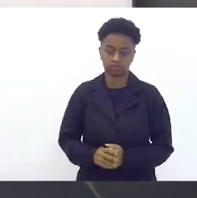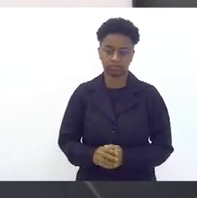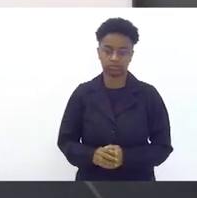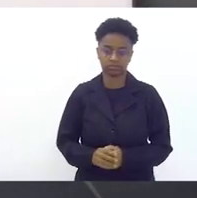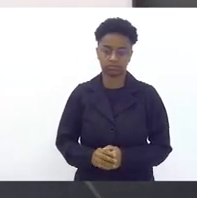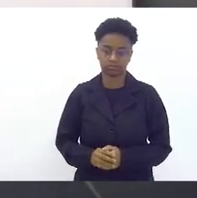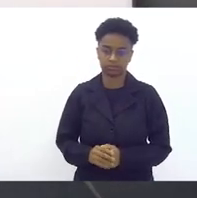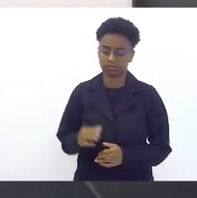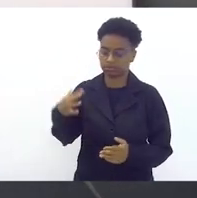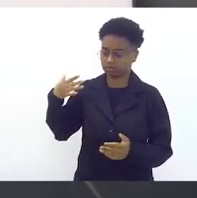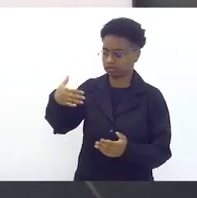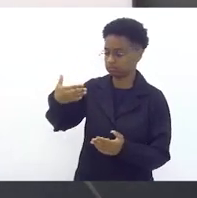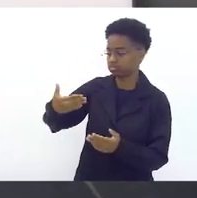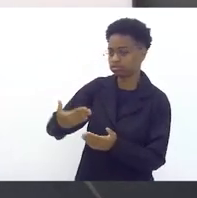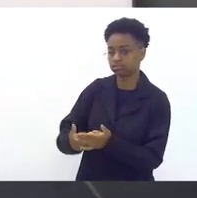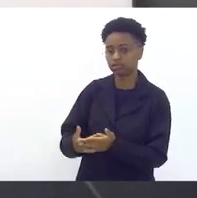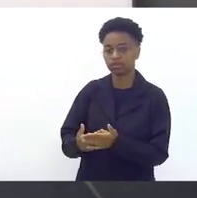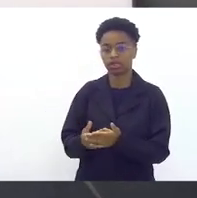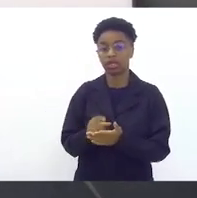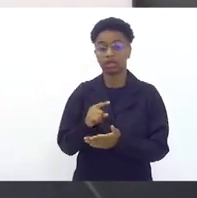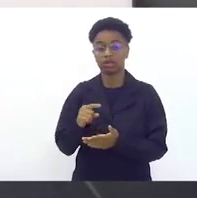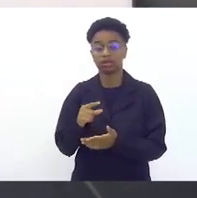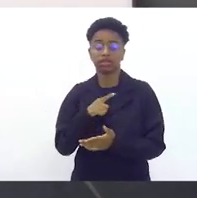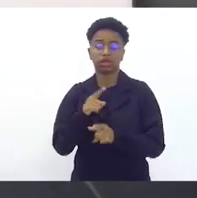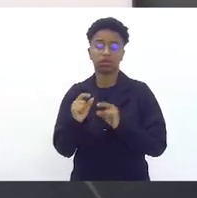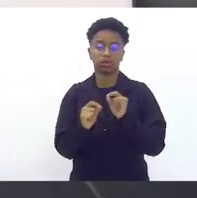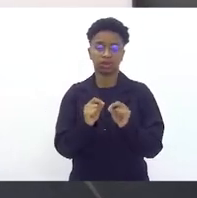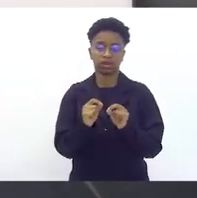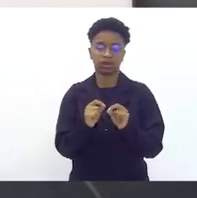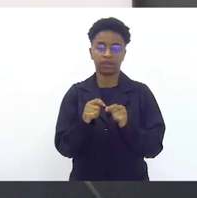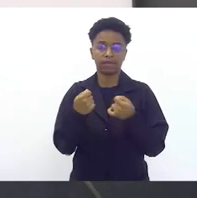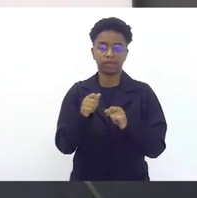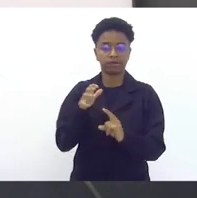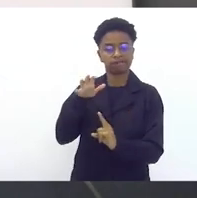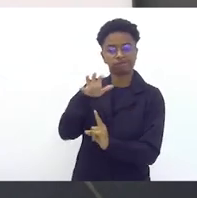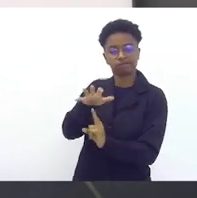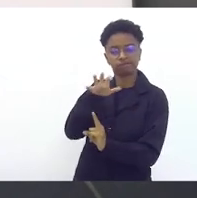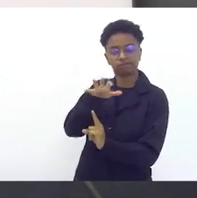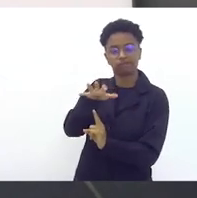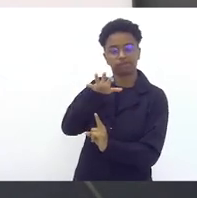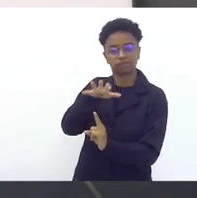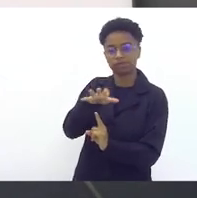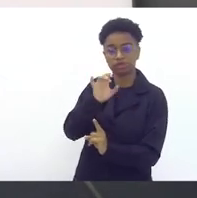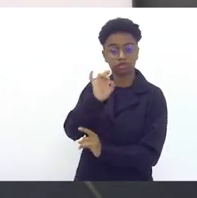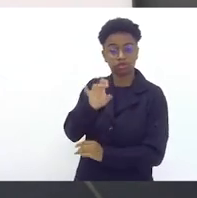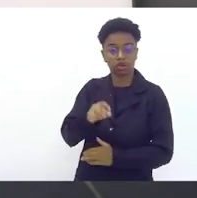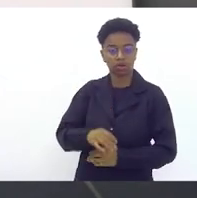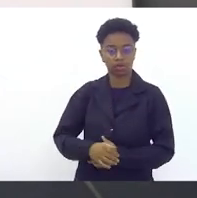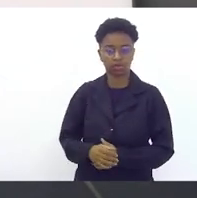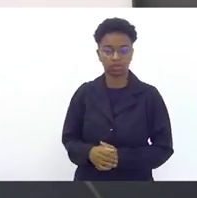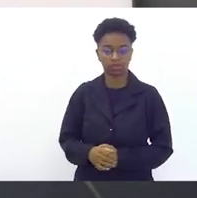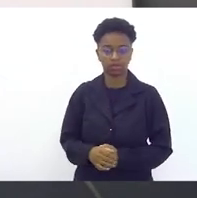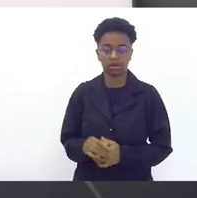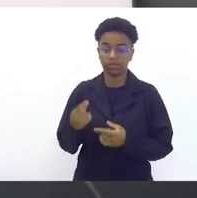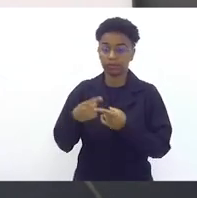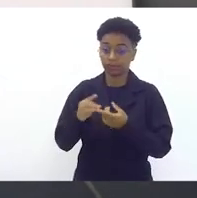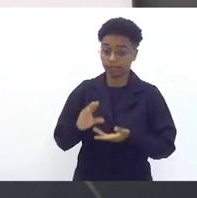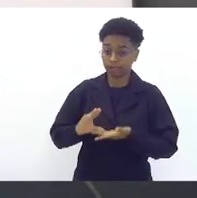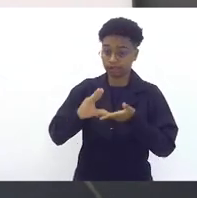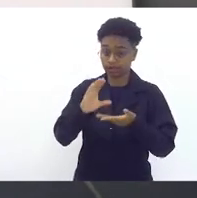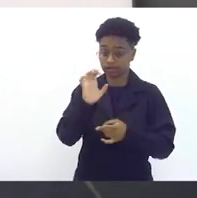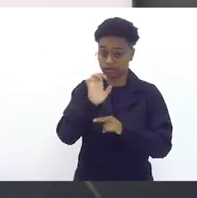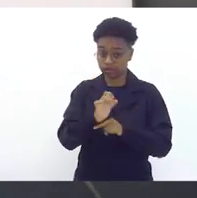De lá para cá, o que nos restou? Pressionar e pressionar e pressionar. O Conselho Estadual de